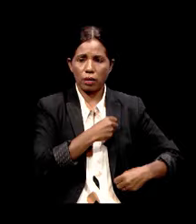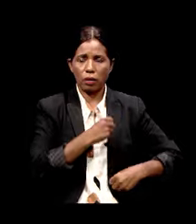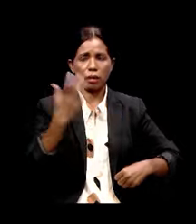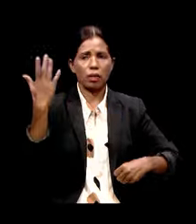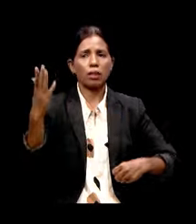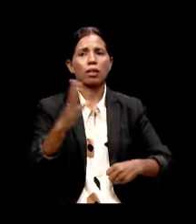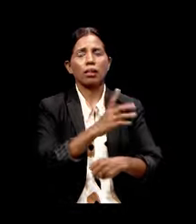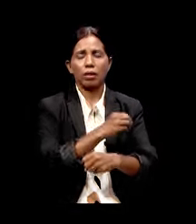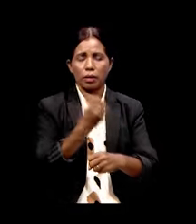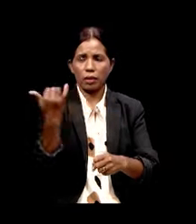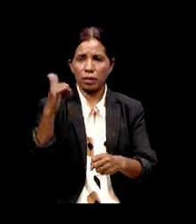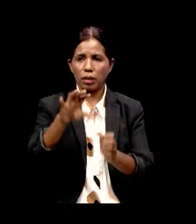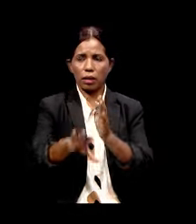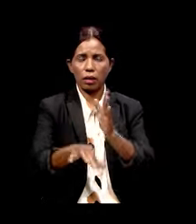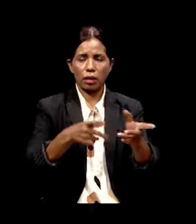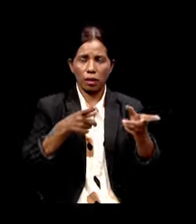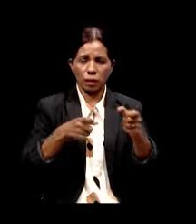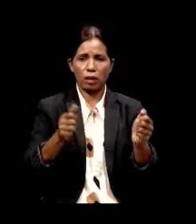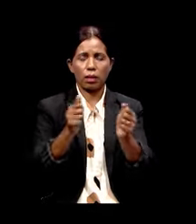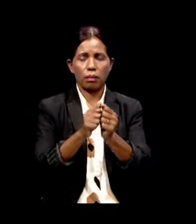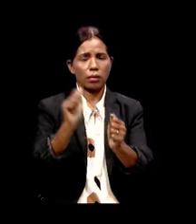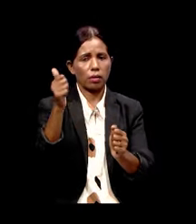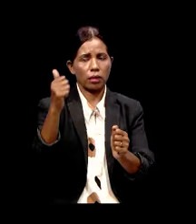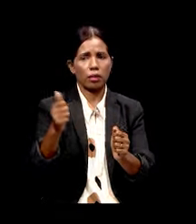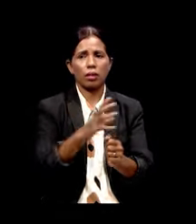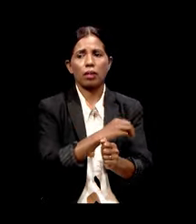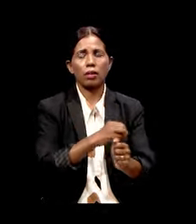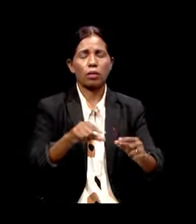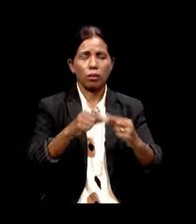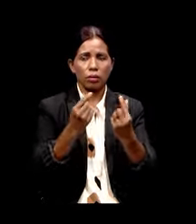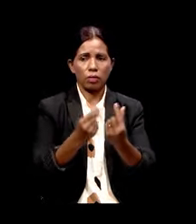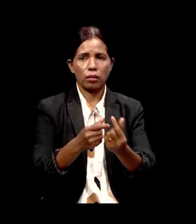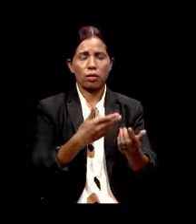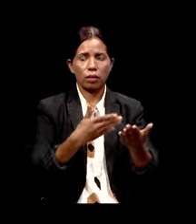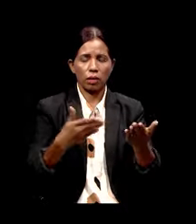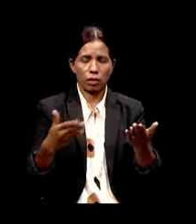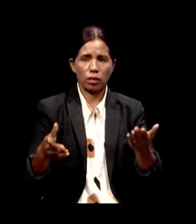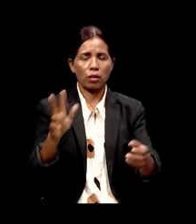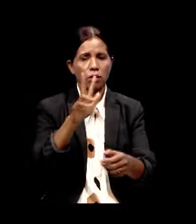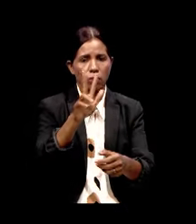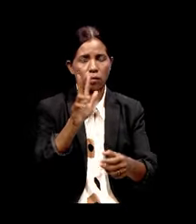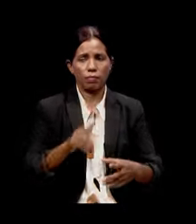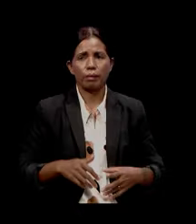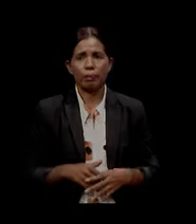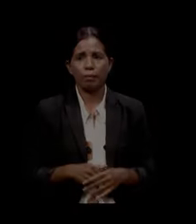operação idane sira retanquila sanulo reforças no equipamento explosivo tolo.